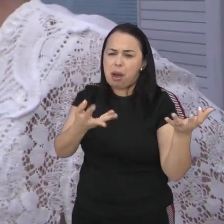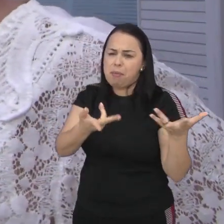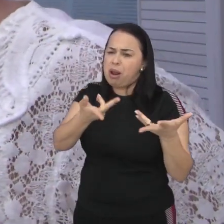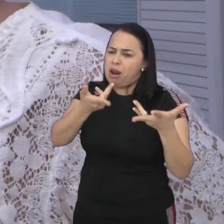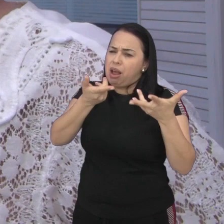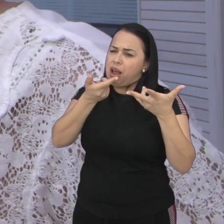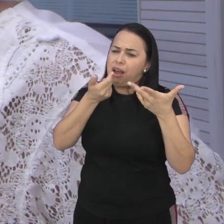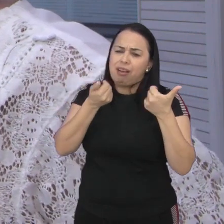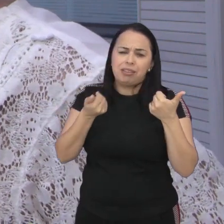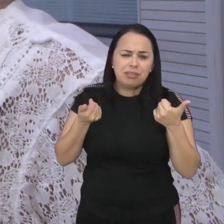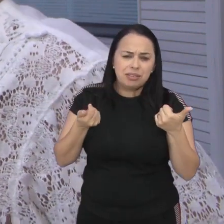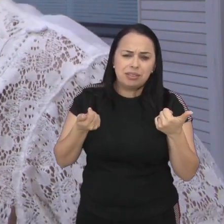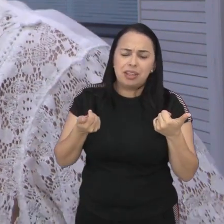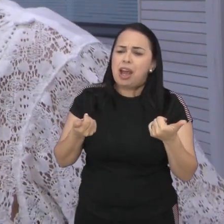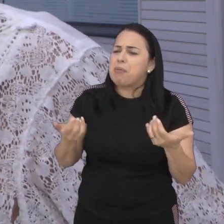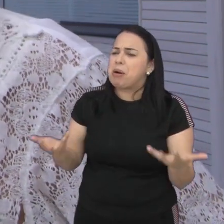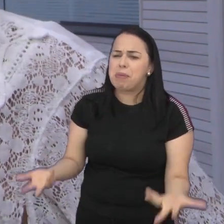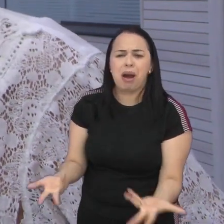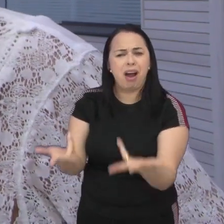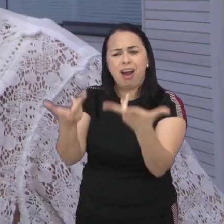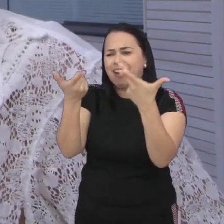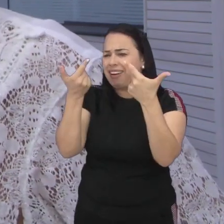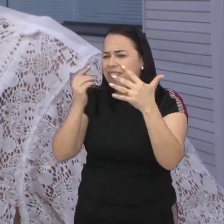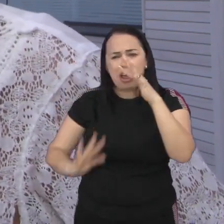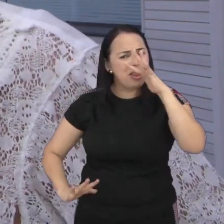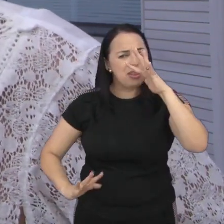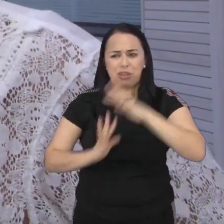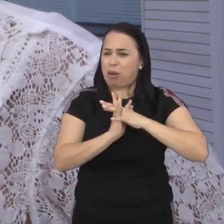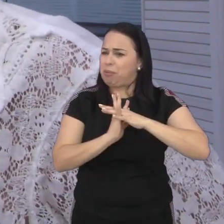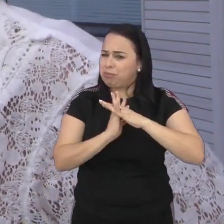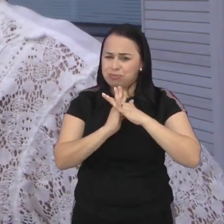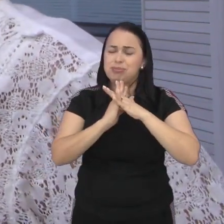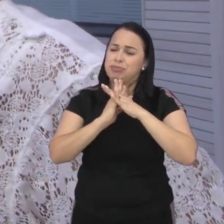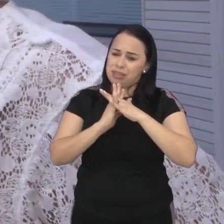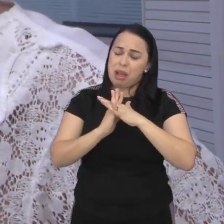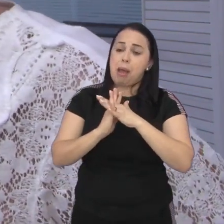é uma maravilha isso que está acontecendo em São José